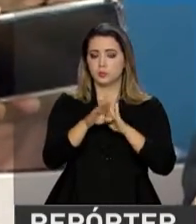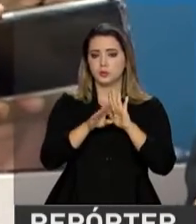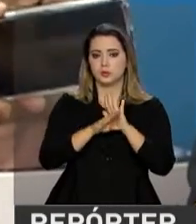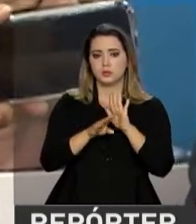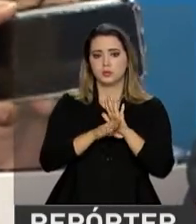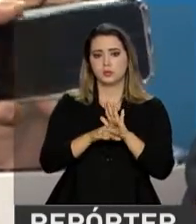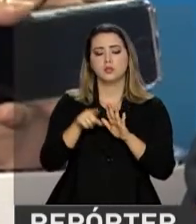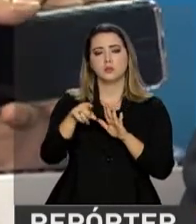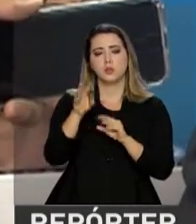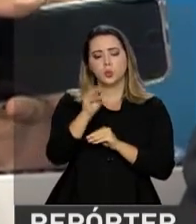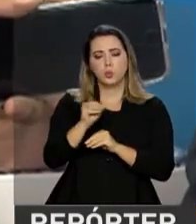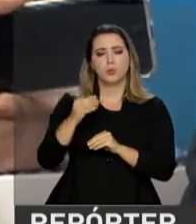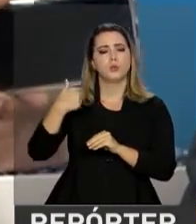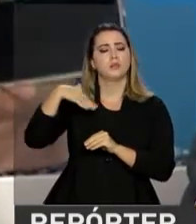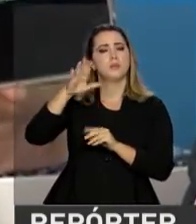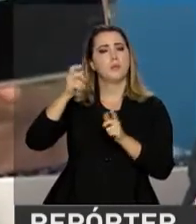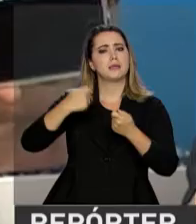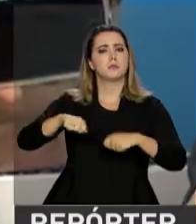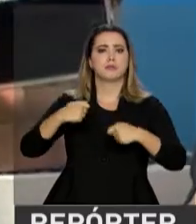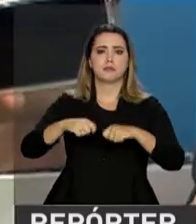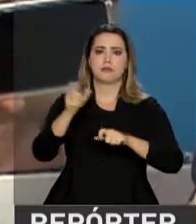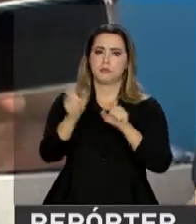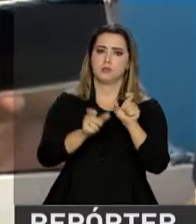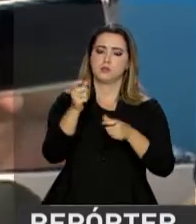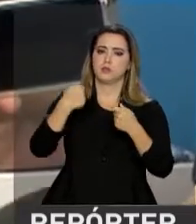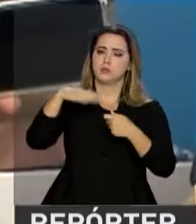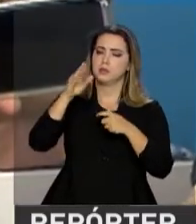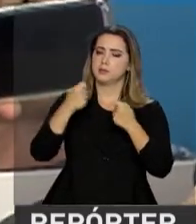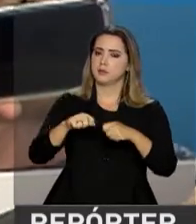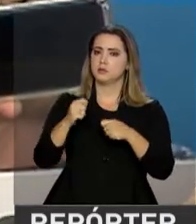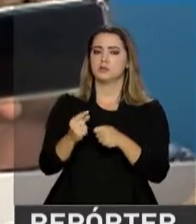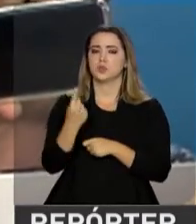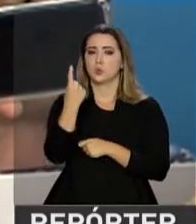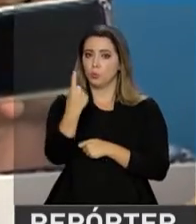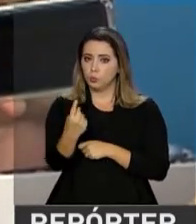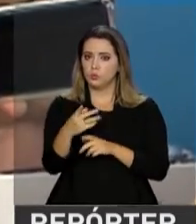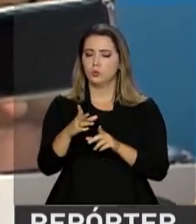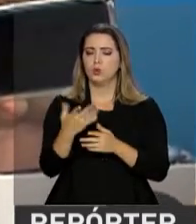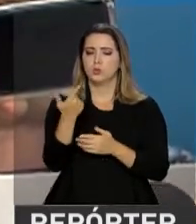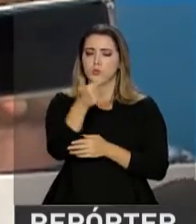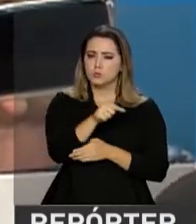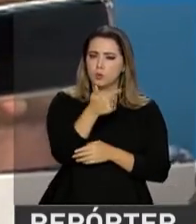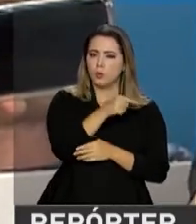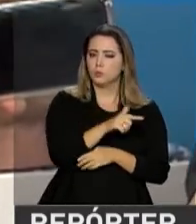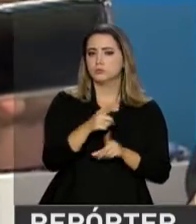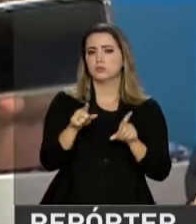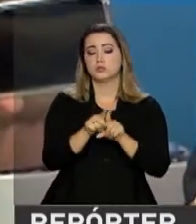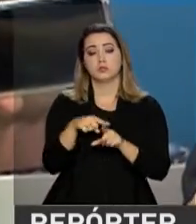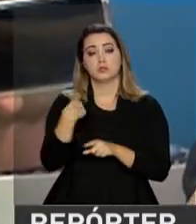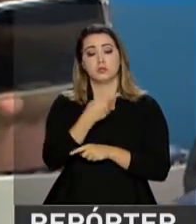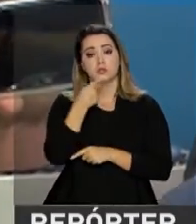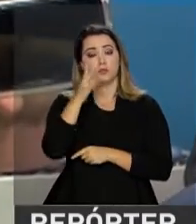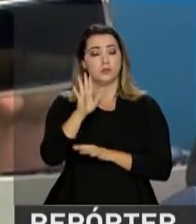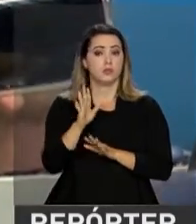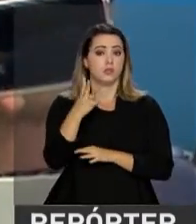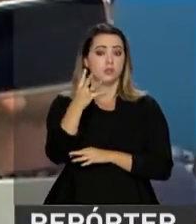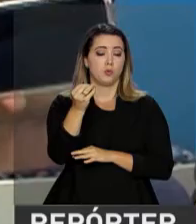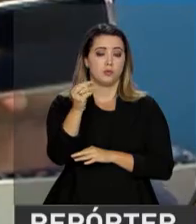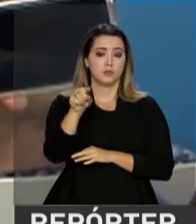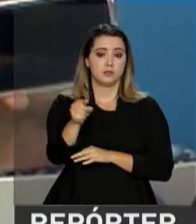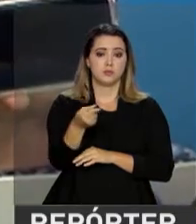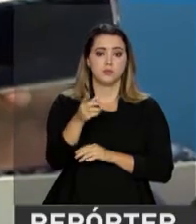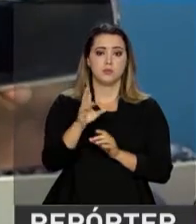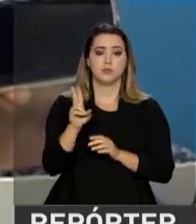que mais precisam as demais faixas do programa faixa 1 e 6 2 e 3 estamos falando de 400 mil unidades